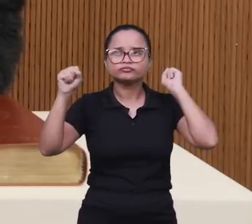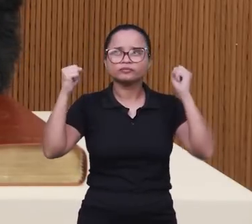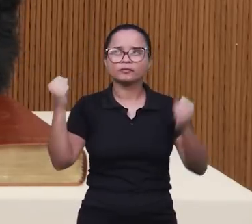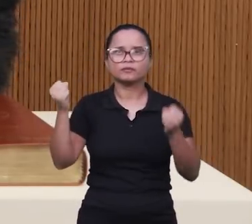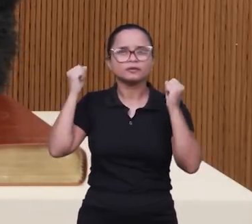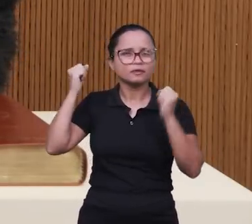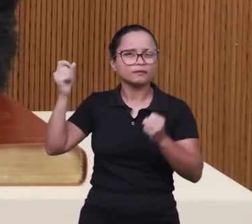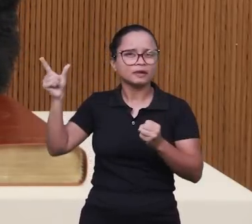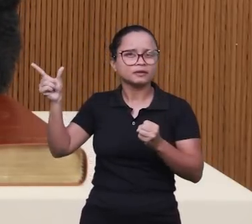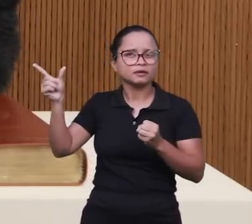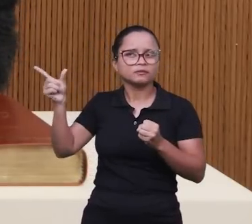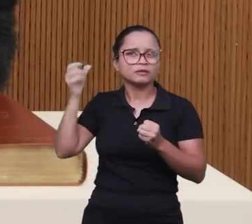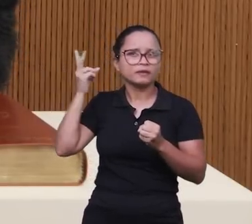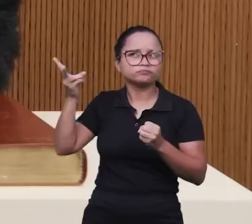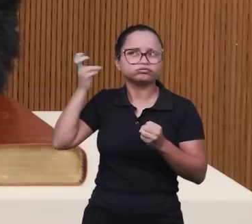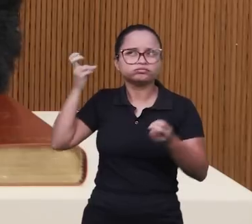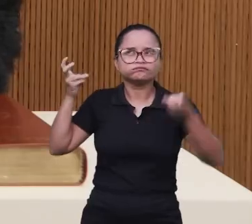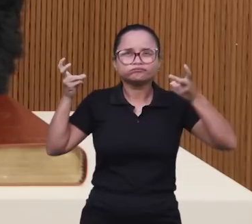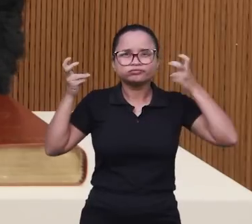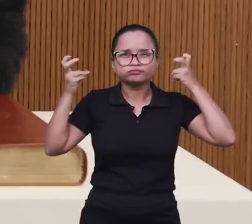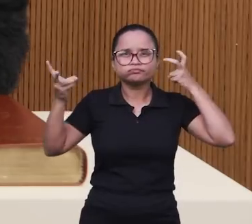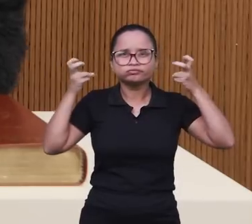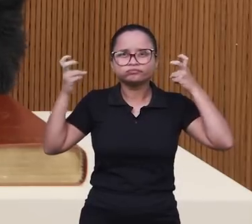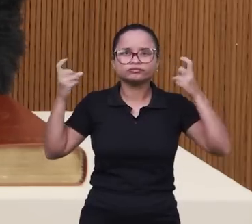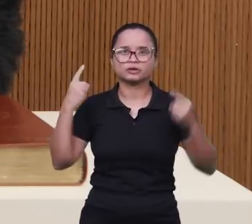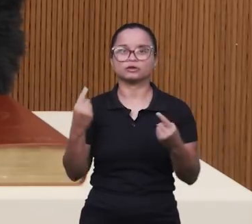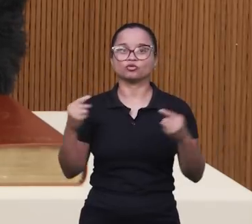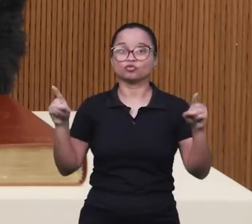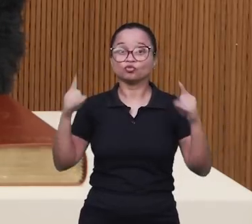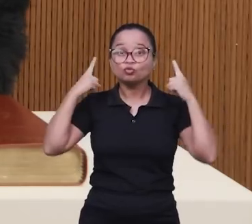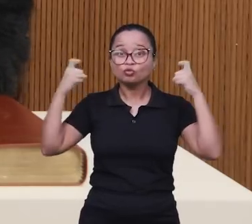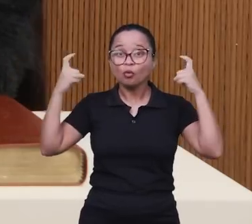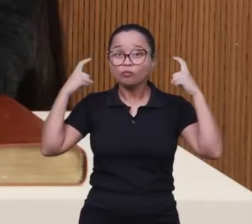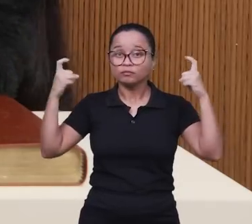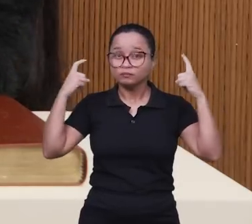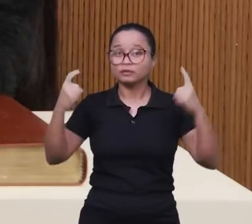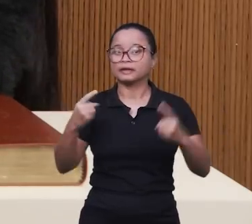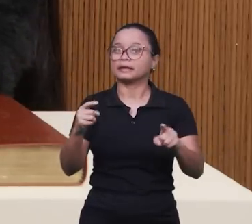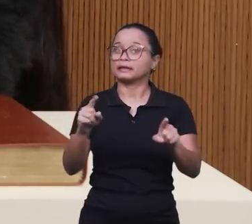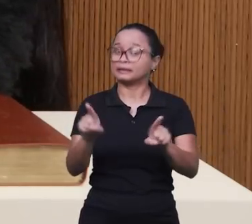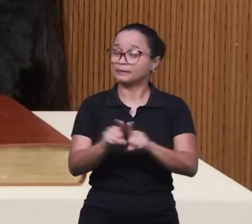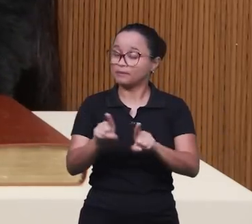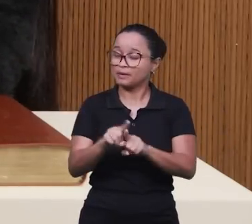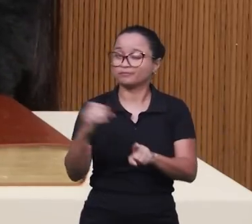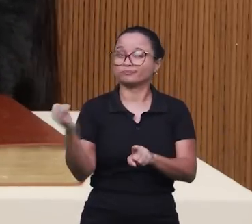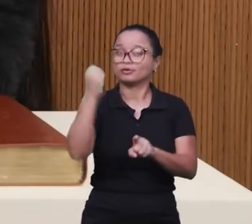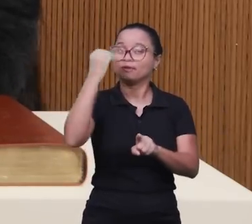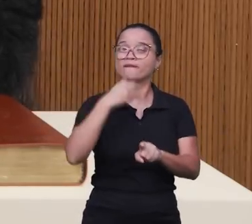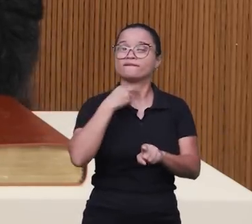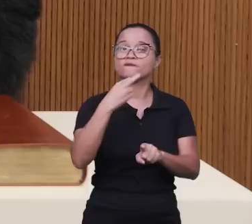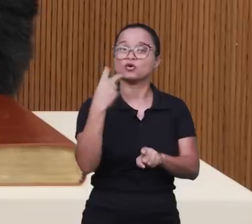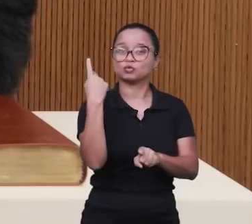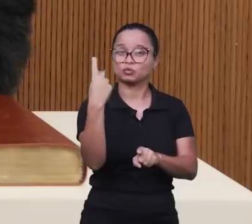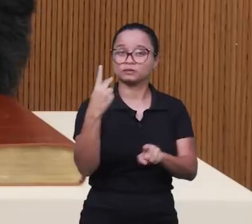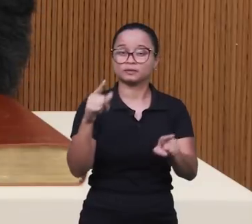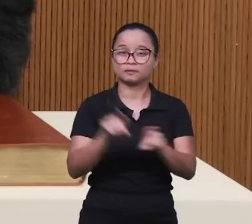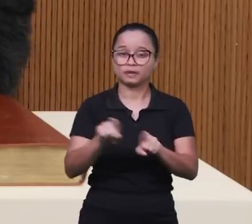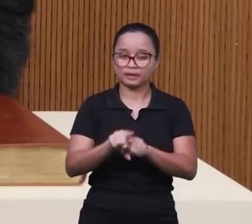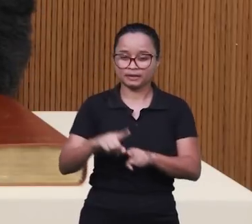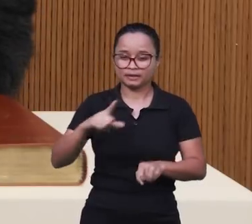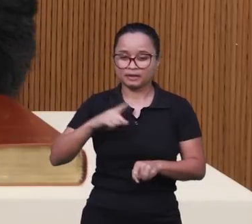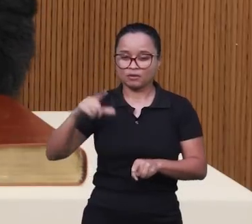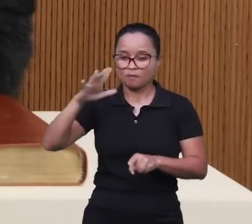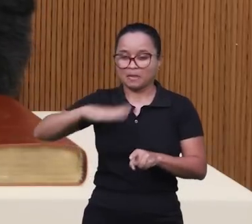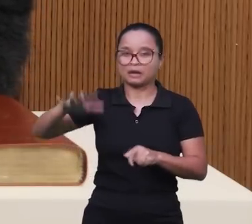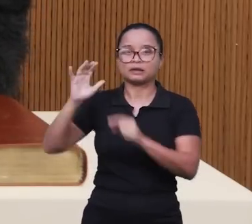percepção sonora, o que é muito importante para o desenvolvimento da sua voz. Também teremos uma região que